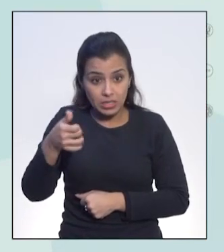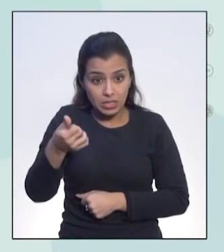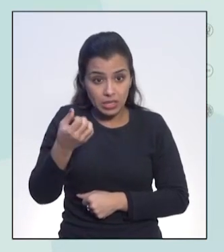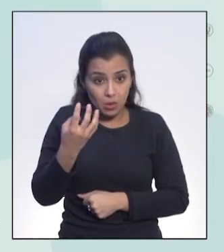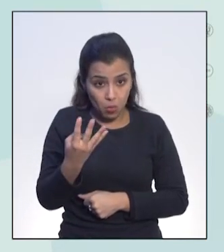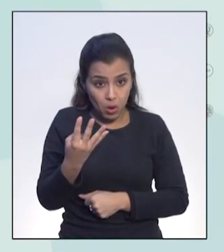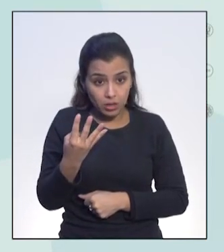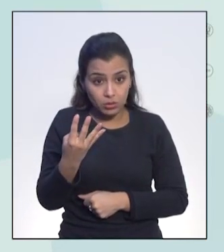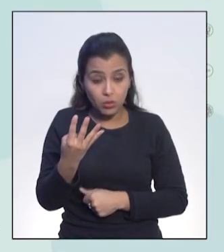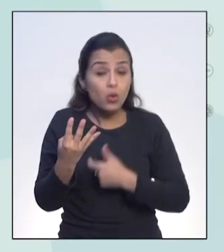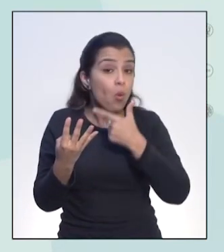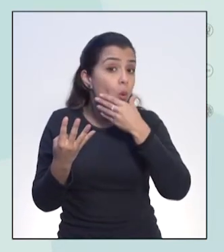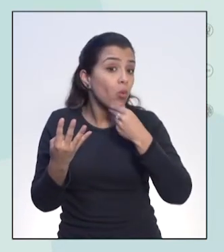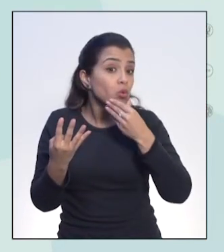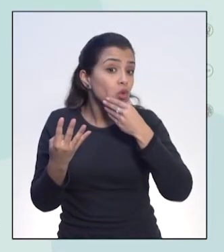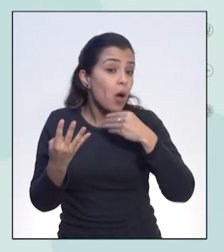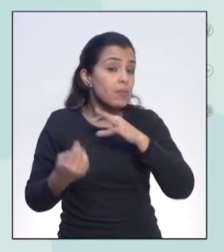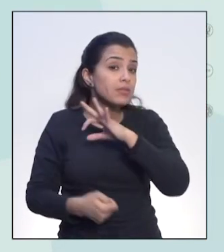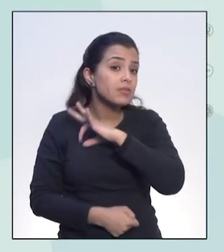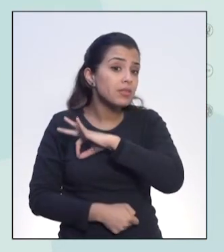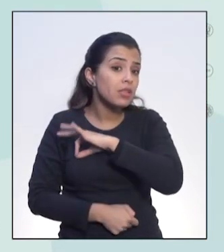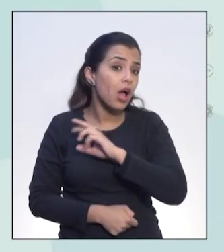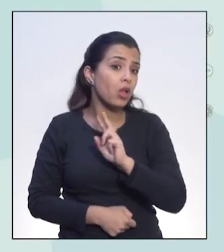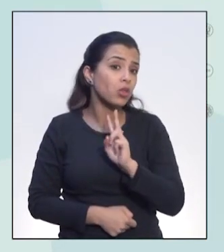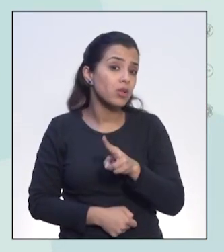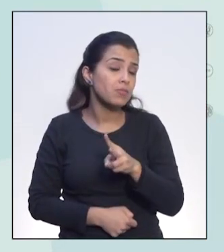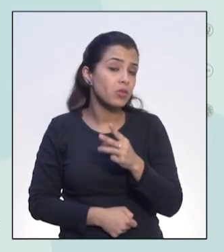1.764 e os homens, R$